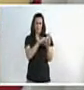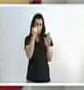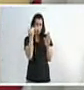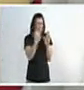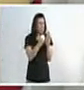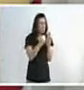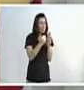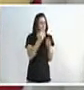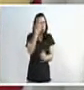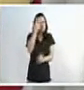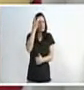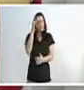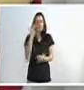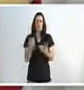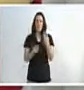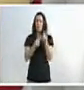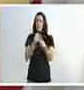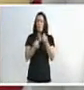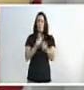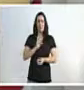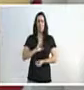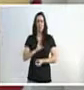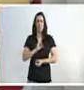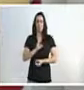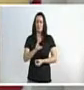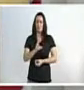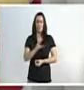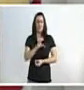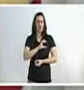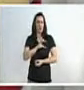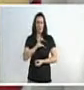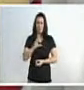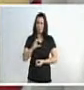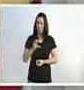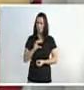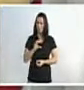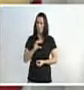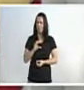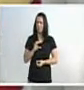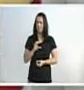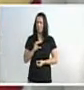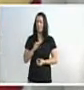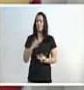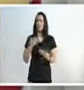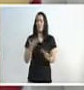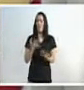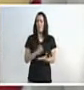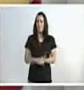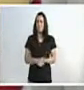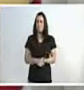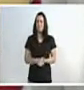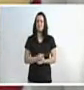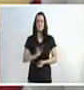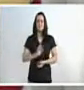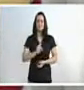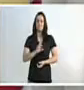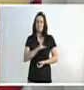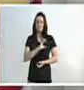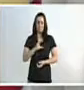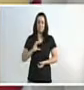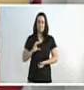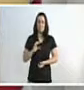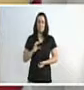Que representação é essa que o cargo em comissão exerce? Qual é essa representação